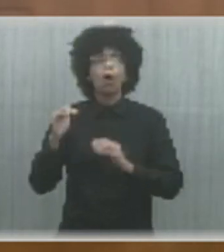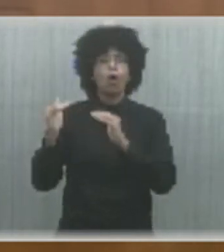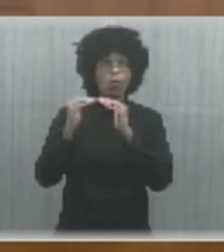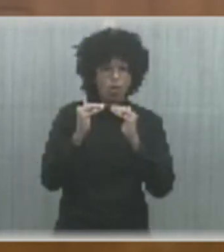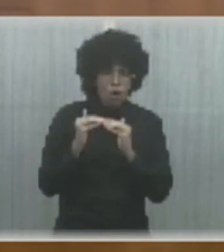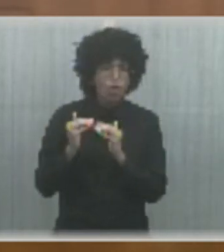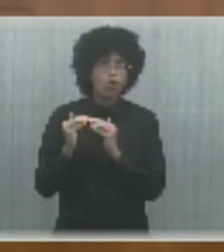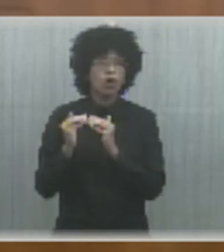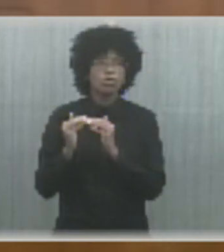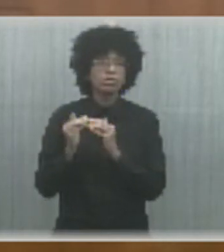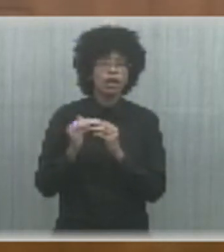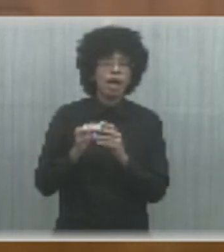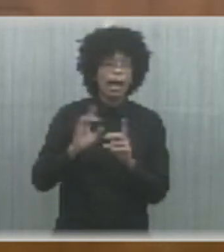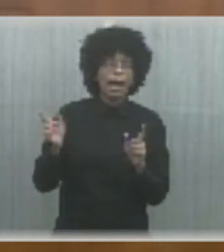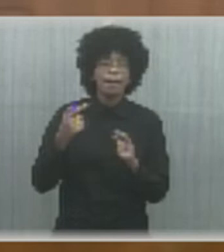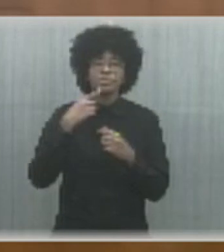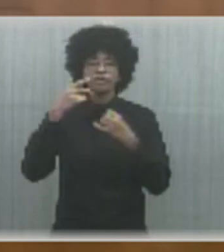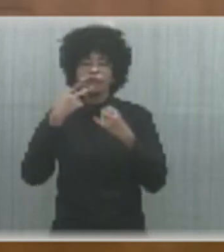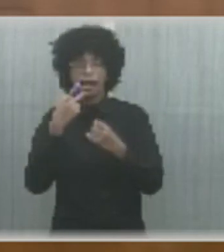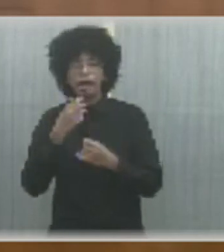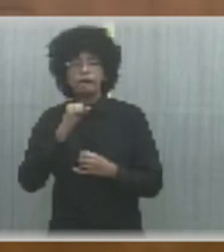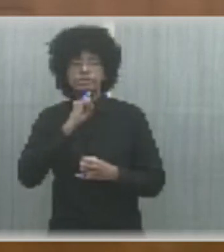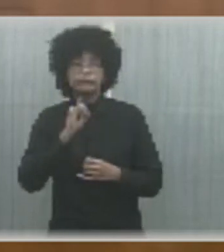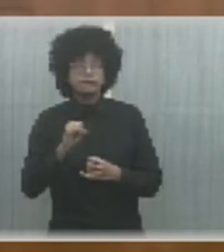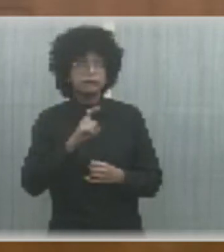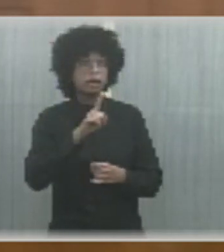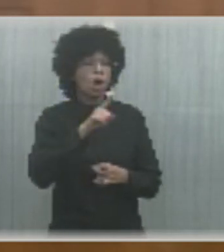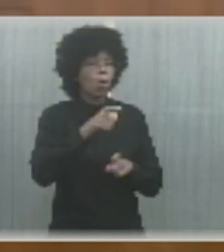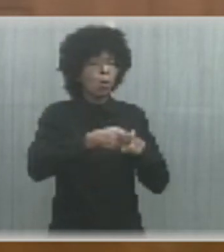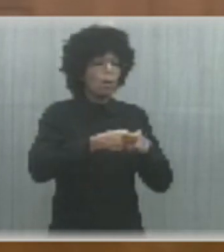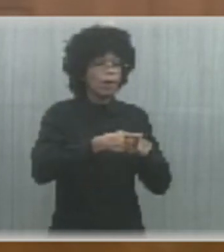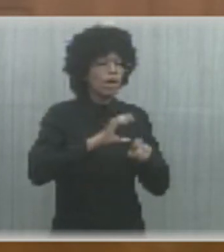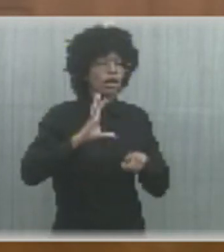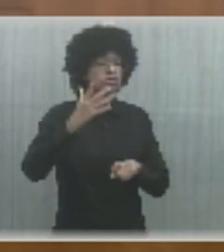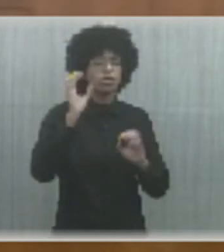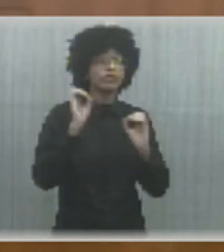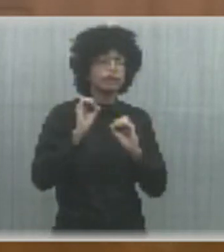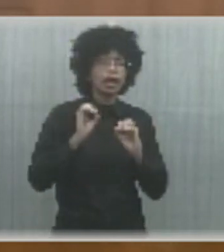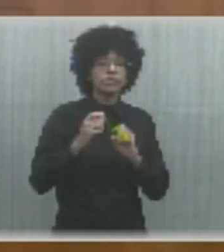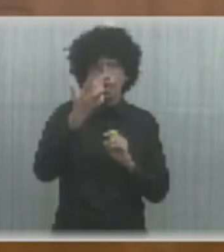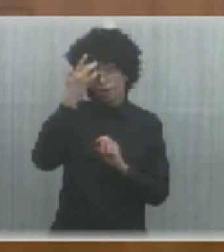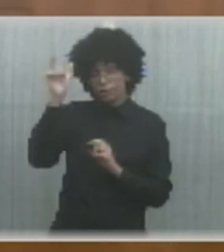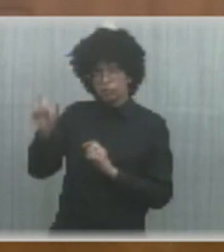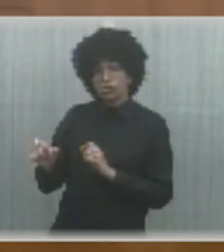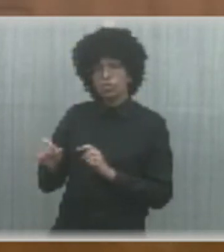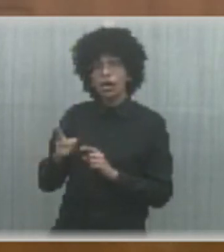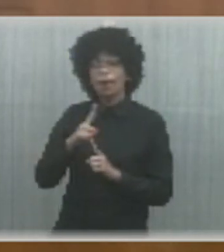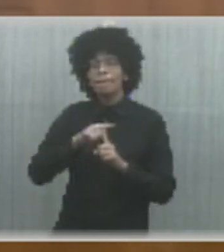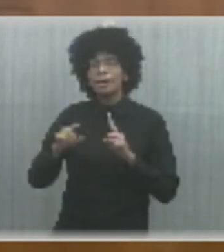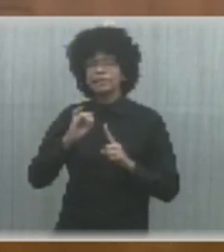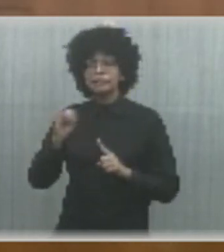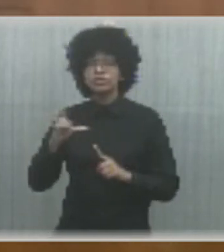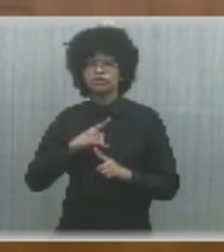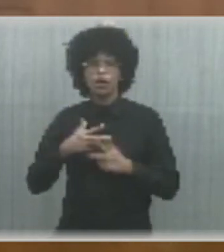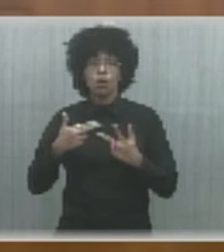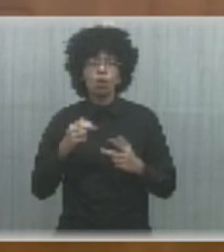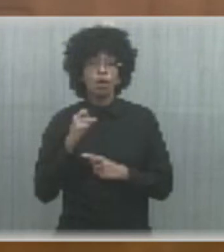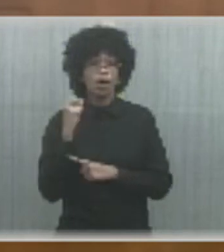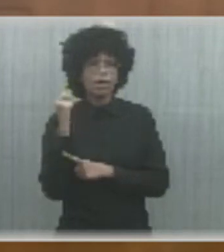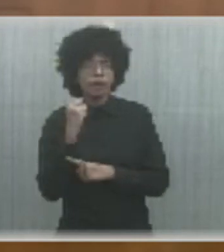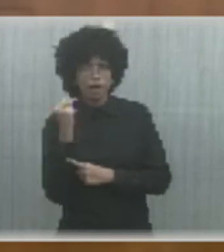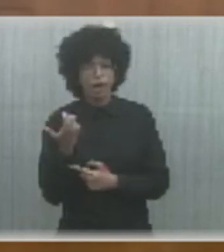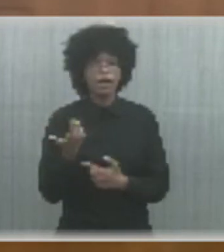o médico não resolve. Quem vai resolver é outro profissional. E na hora do aperto, quem é que resolve? Se